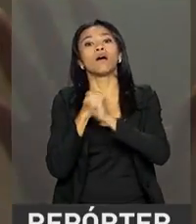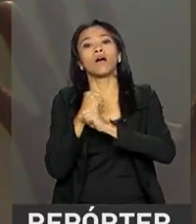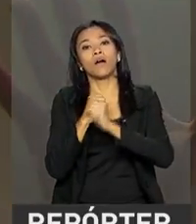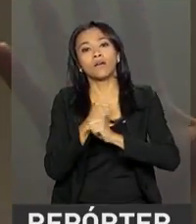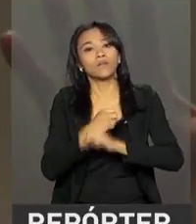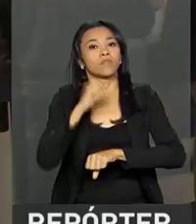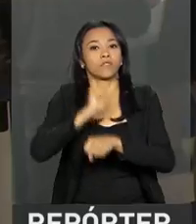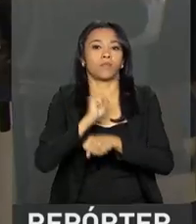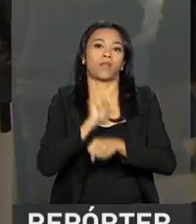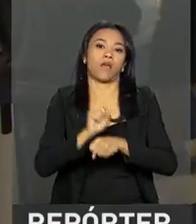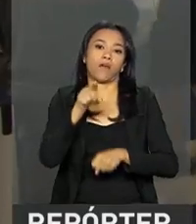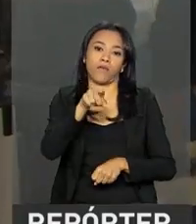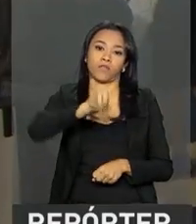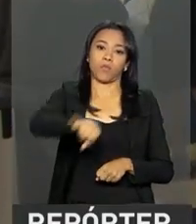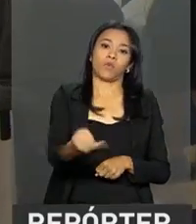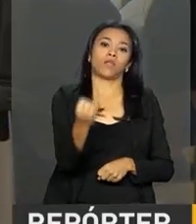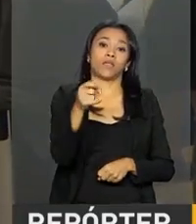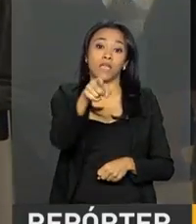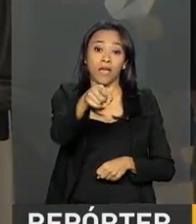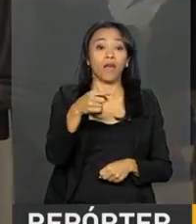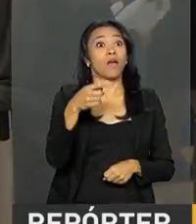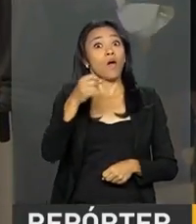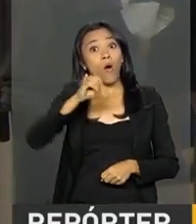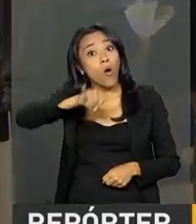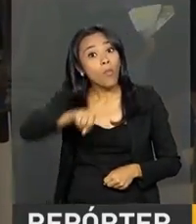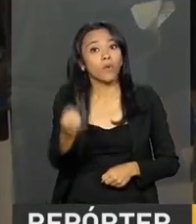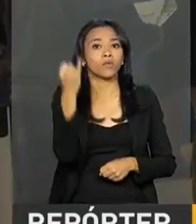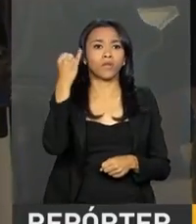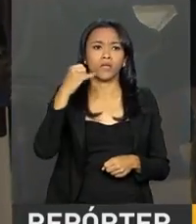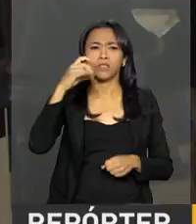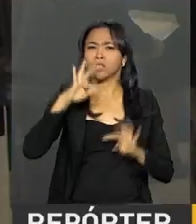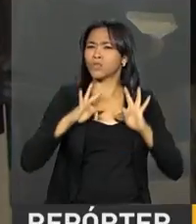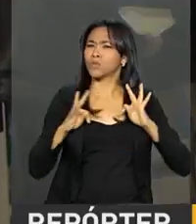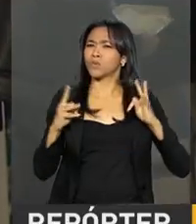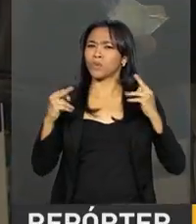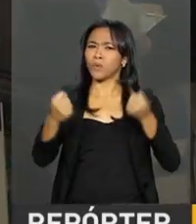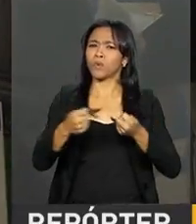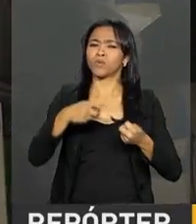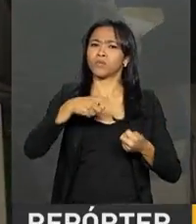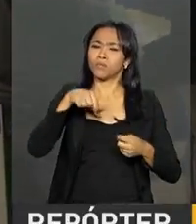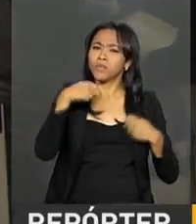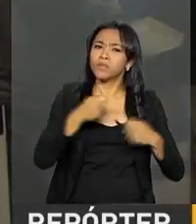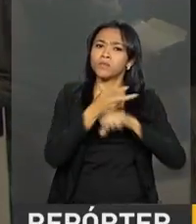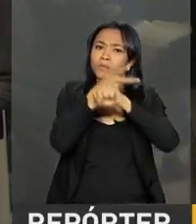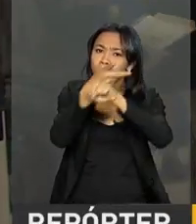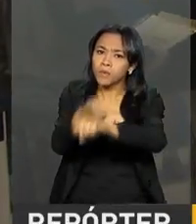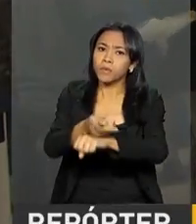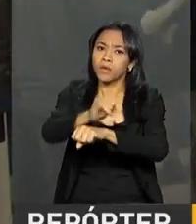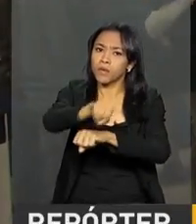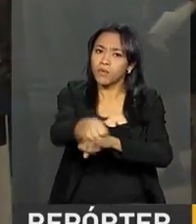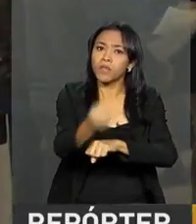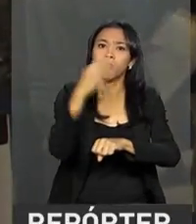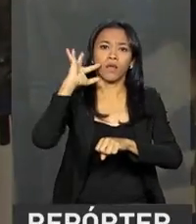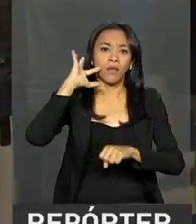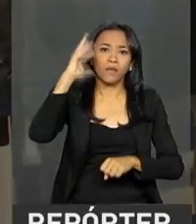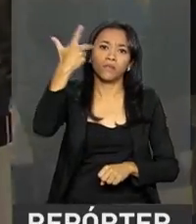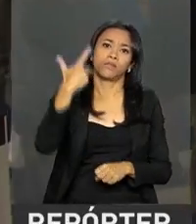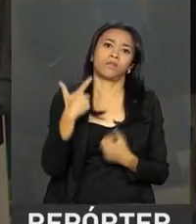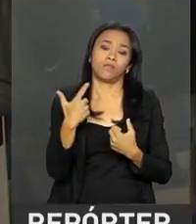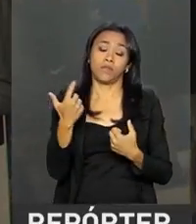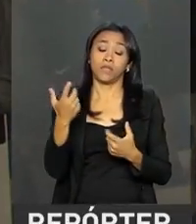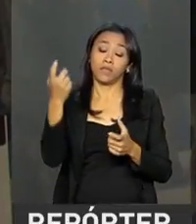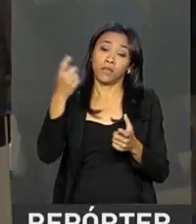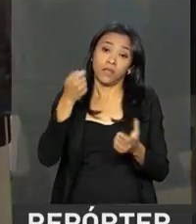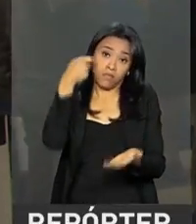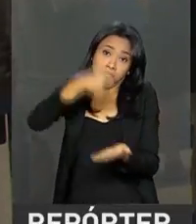oportunidade essa é uma grande oportunidade que todos vão aproveitar essa oportunidade está resgatar os seus débitos